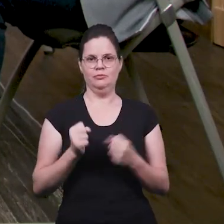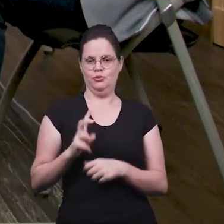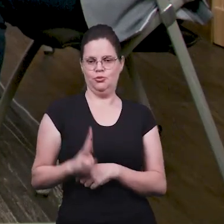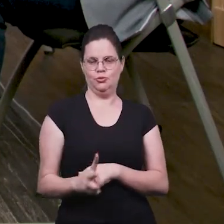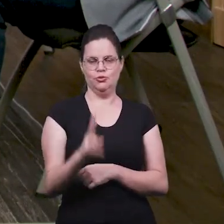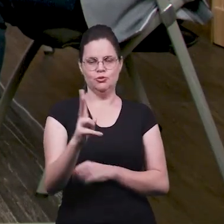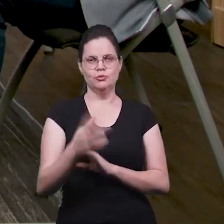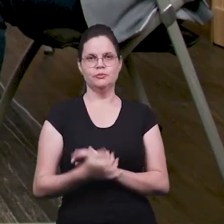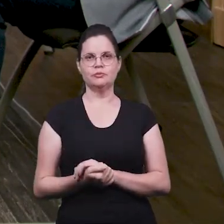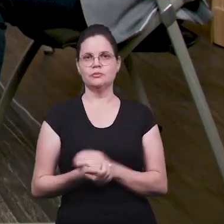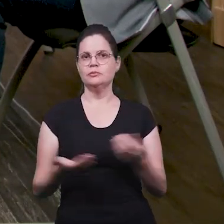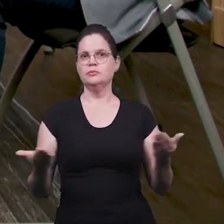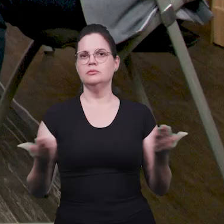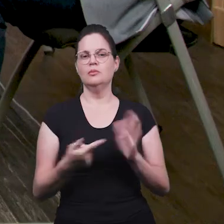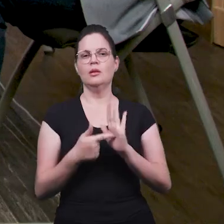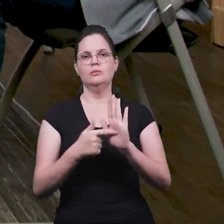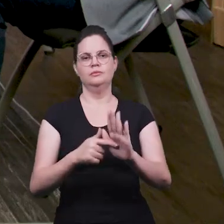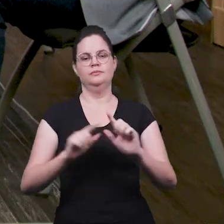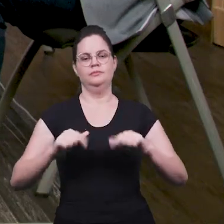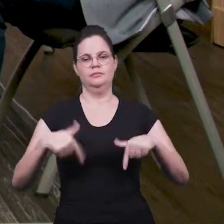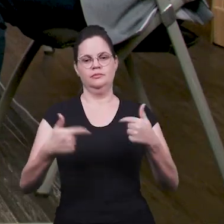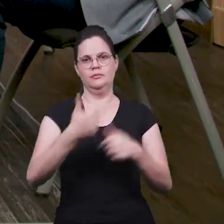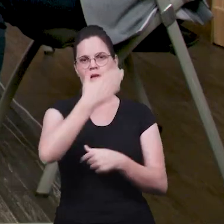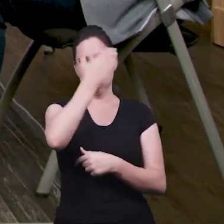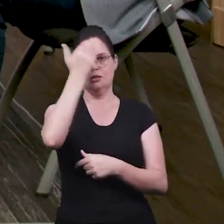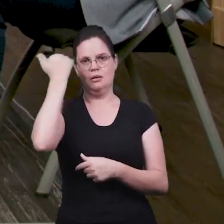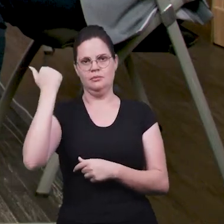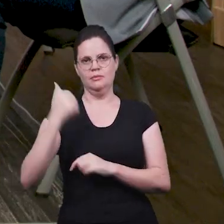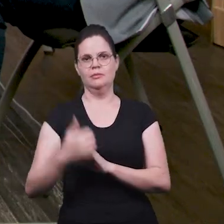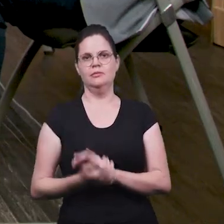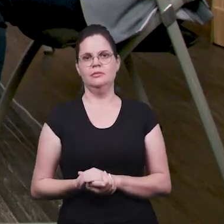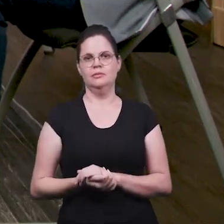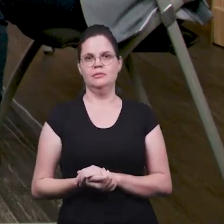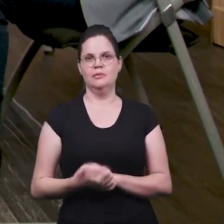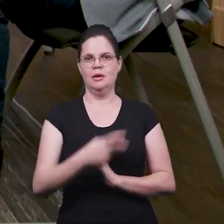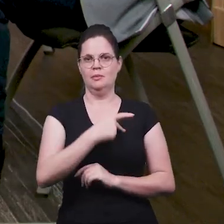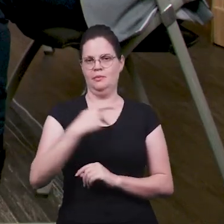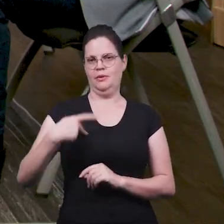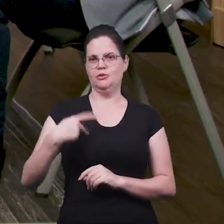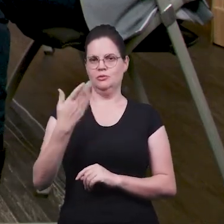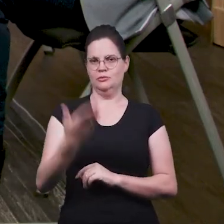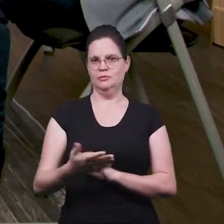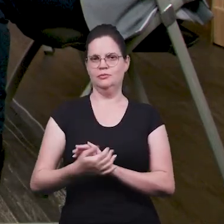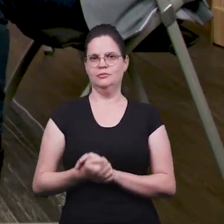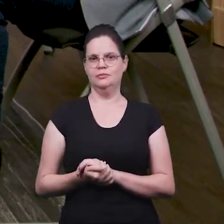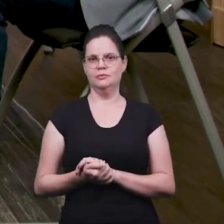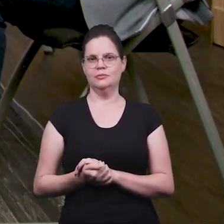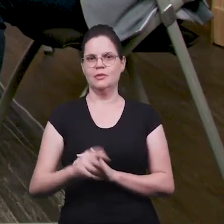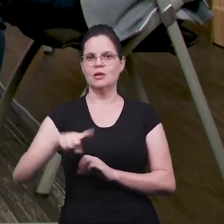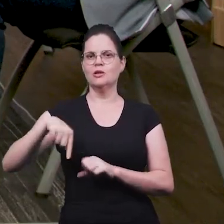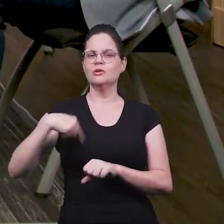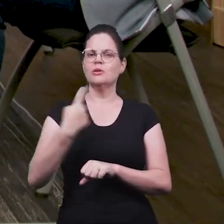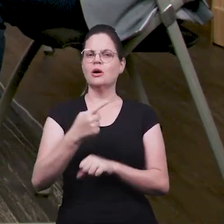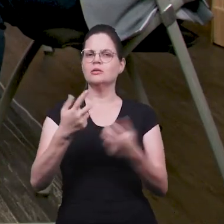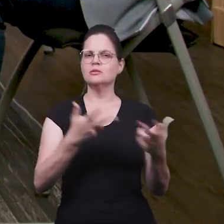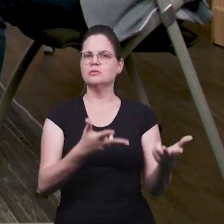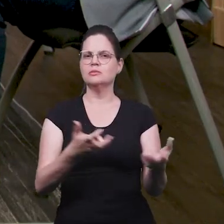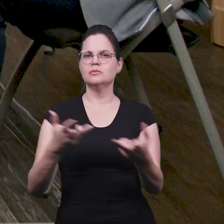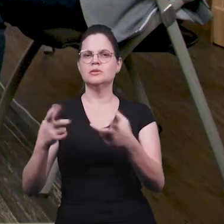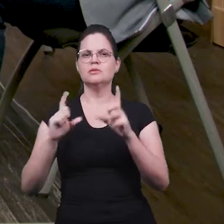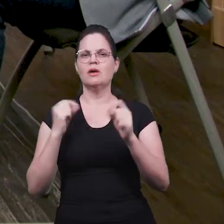aqui, e nós temos agora o Espírito de sabedoria. Pastor Douglas. Pastor Josias, nós vamos